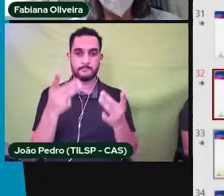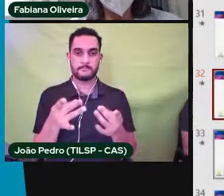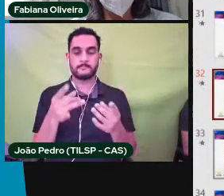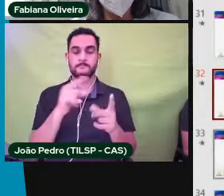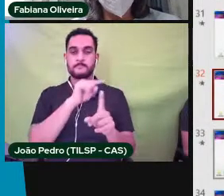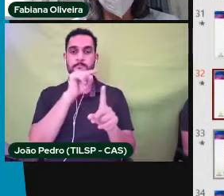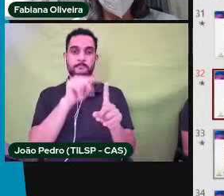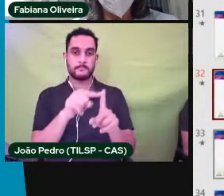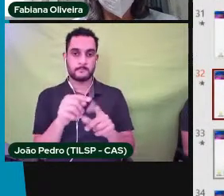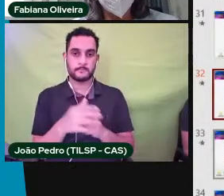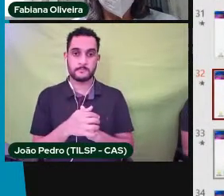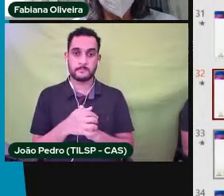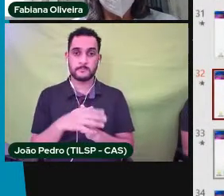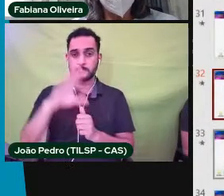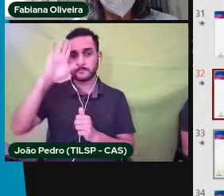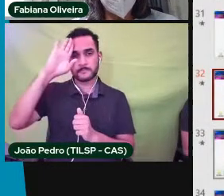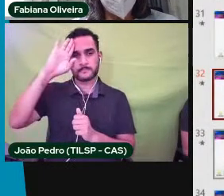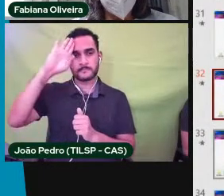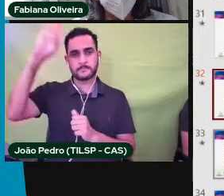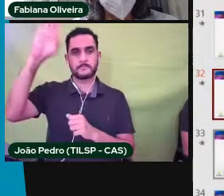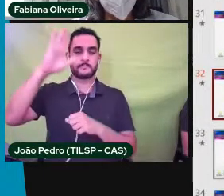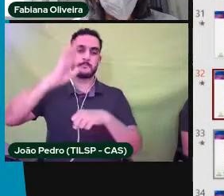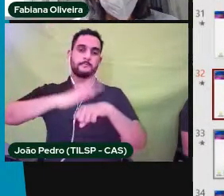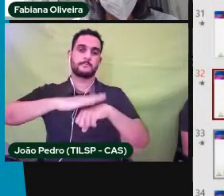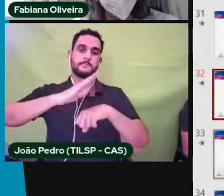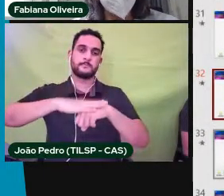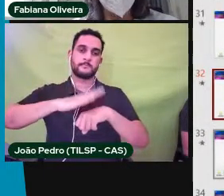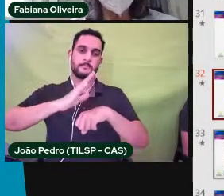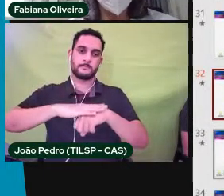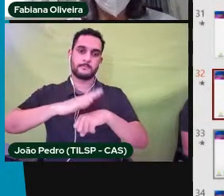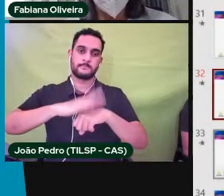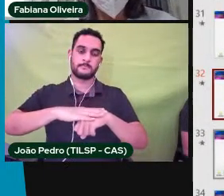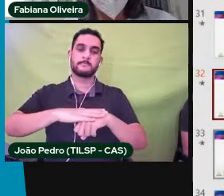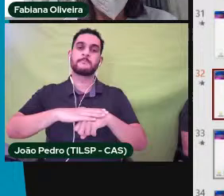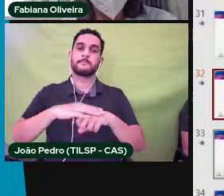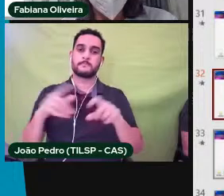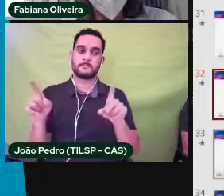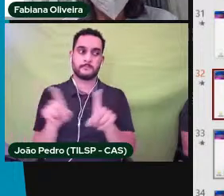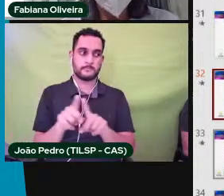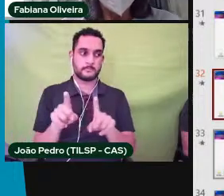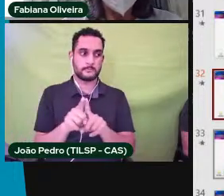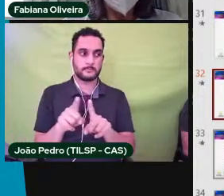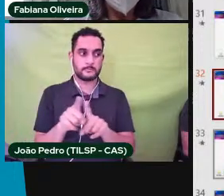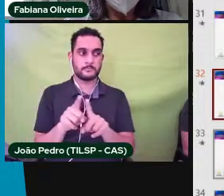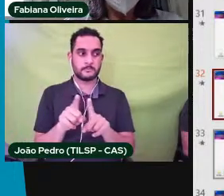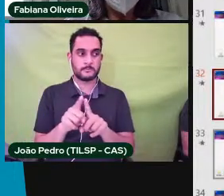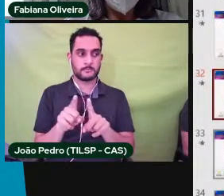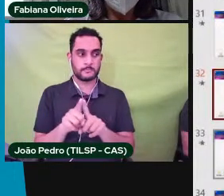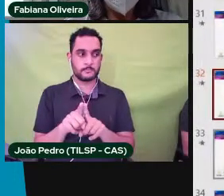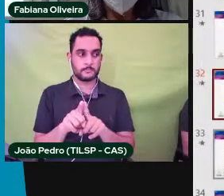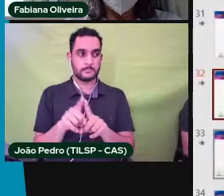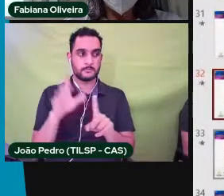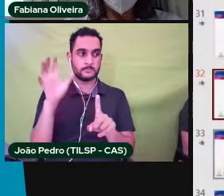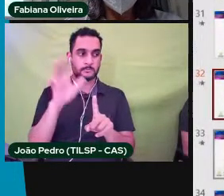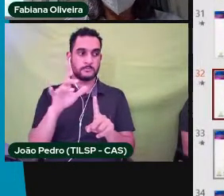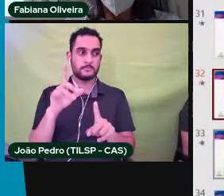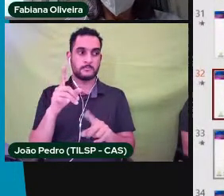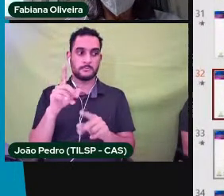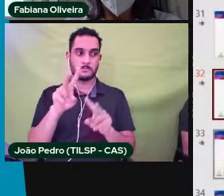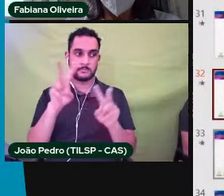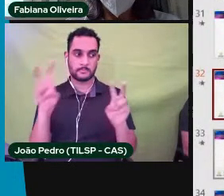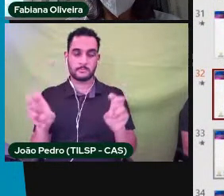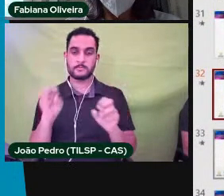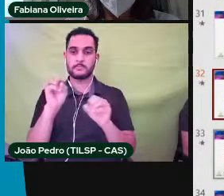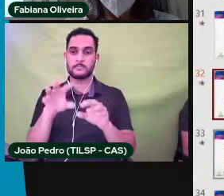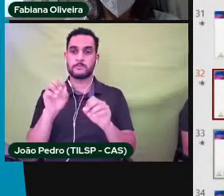Principalmente a autonomia, que vai também diretamente ao tema. A educação que